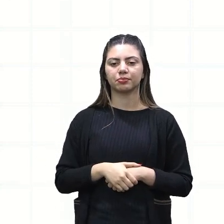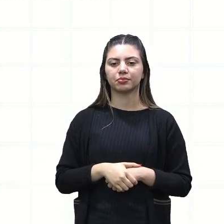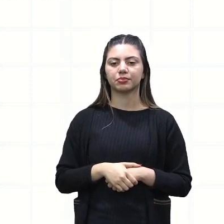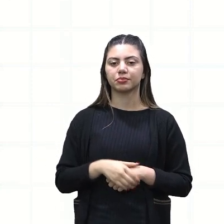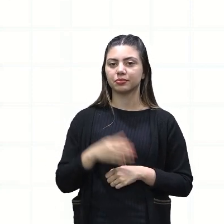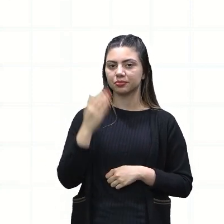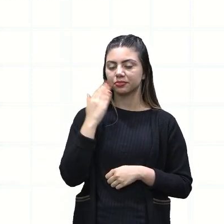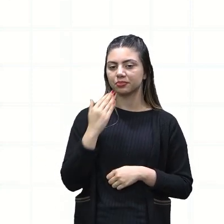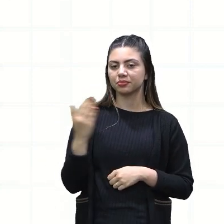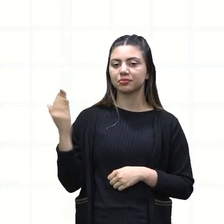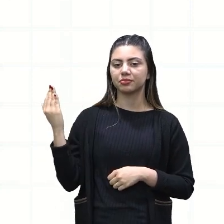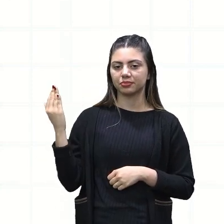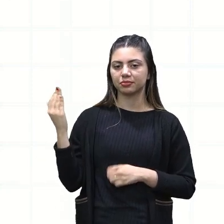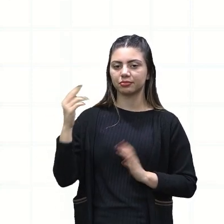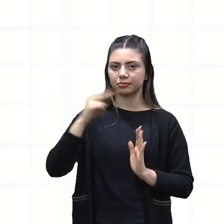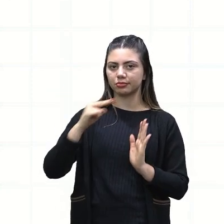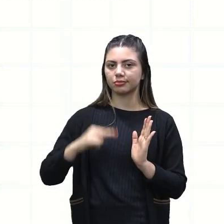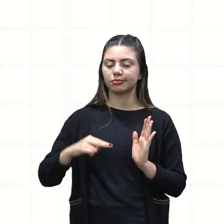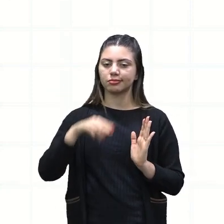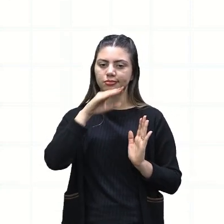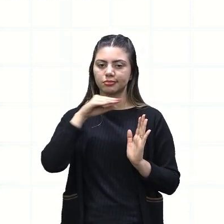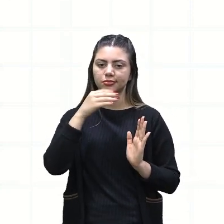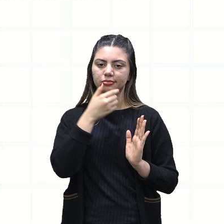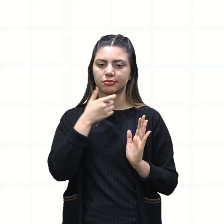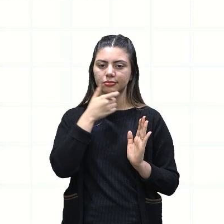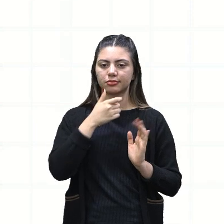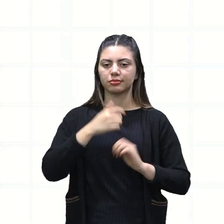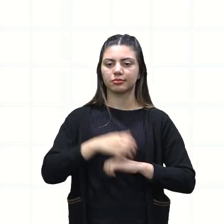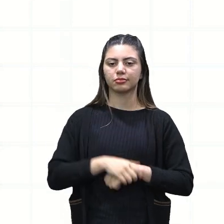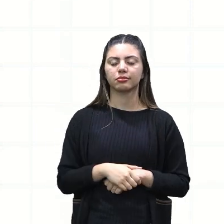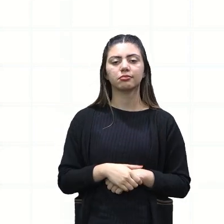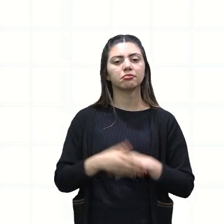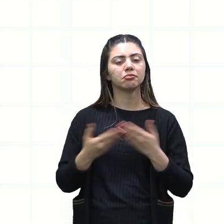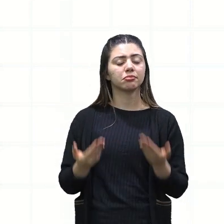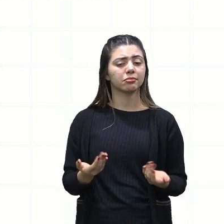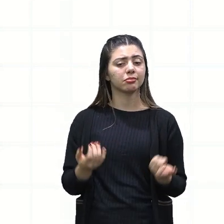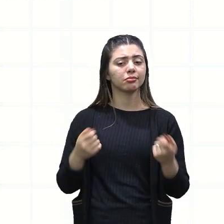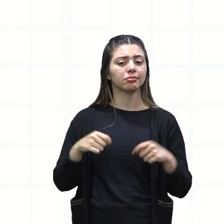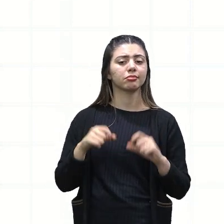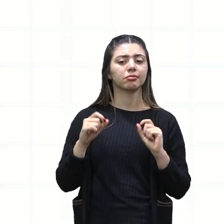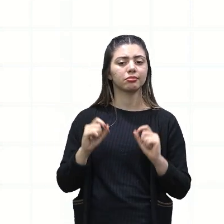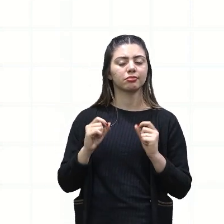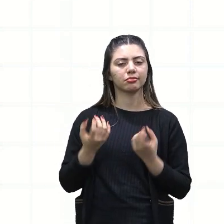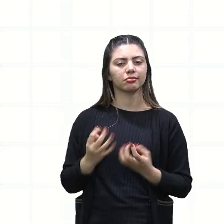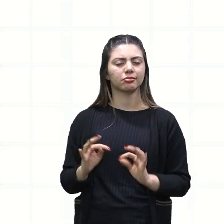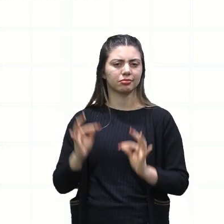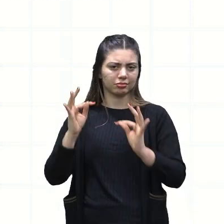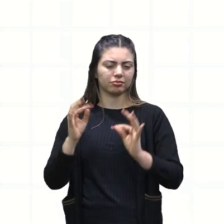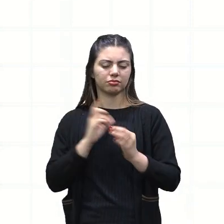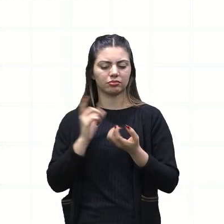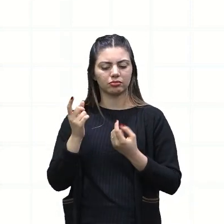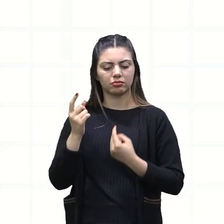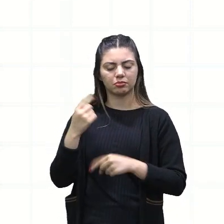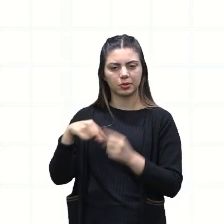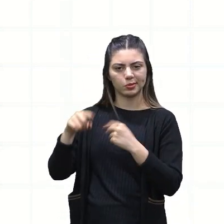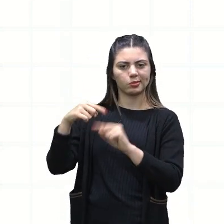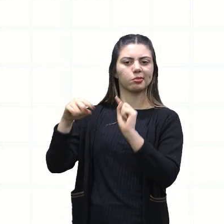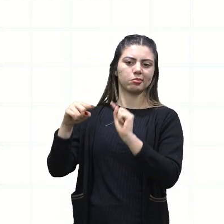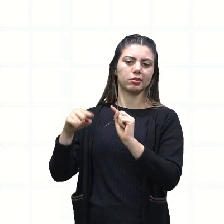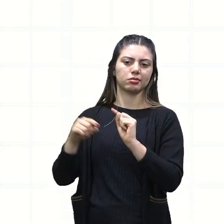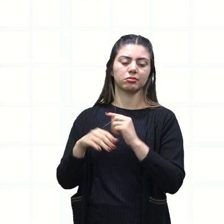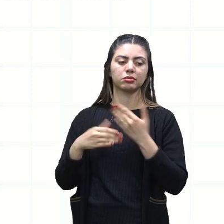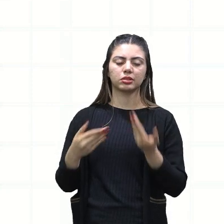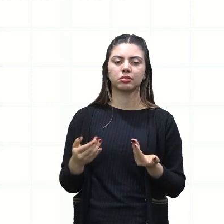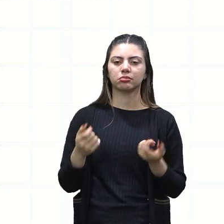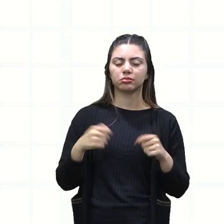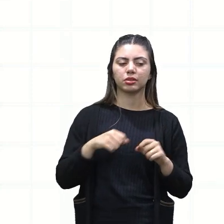technology continues to blur the lines between human and machine. Então a tecnologia, à medida que ela avança, né, essa linha entre humano